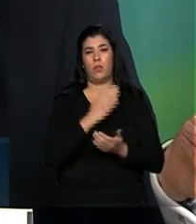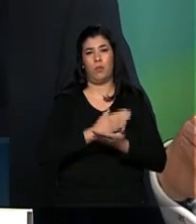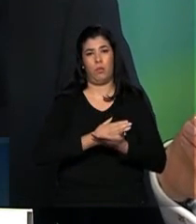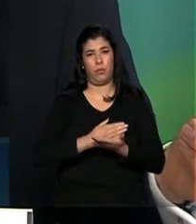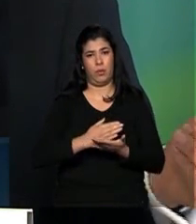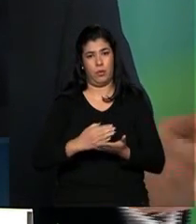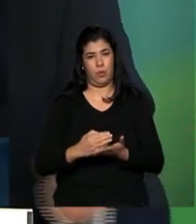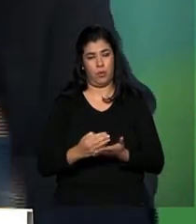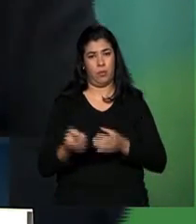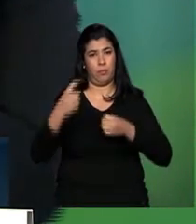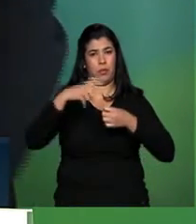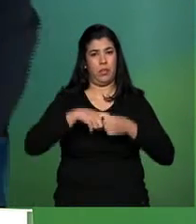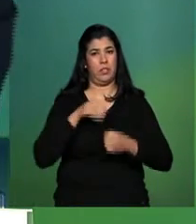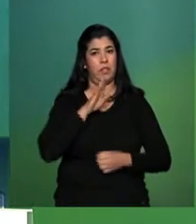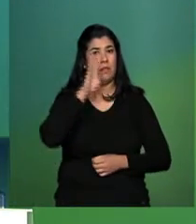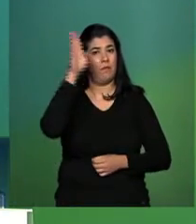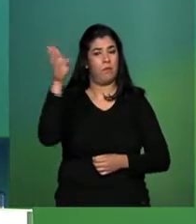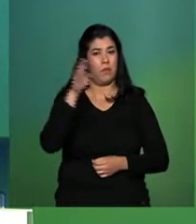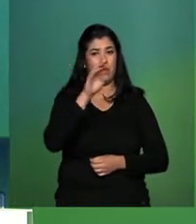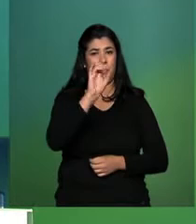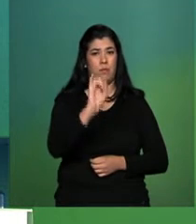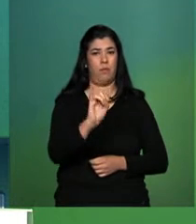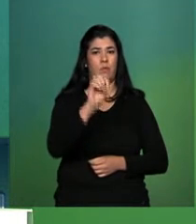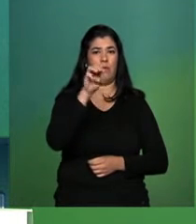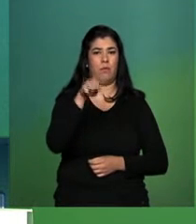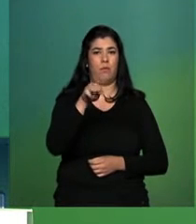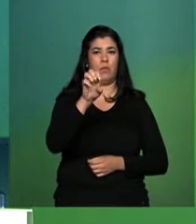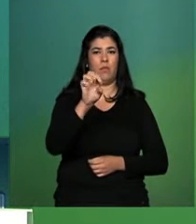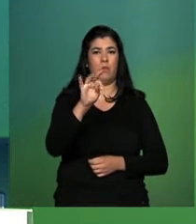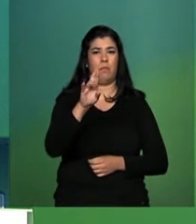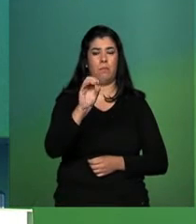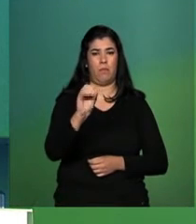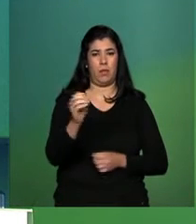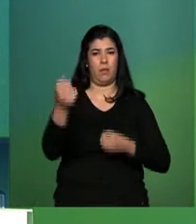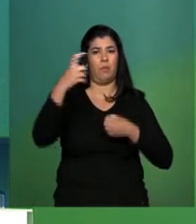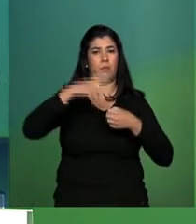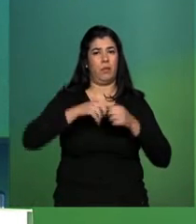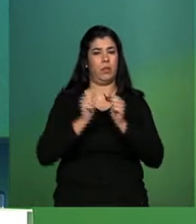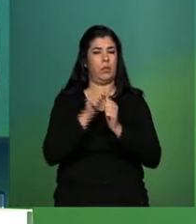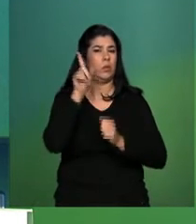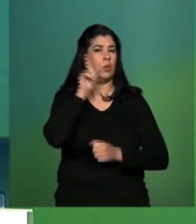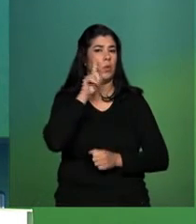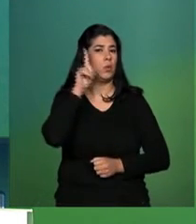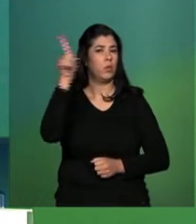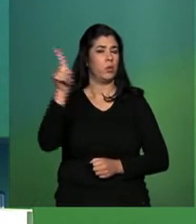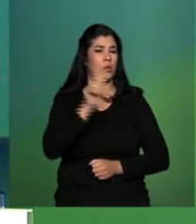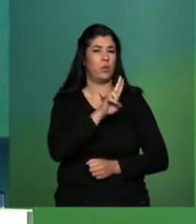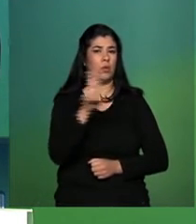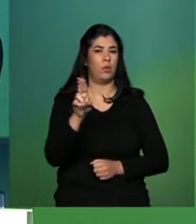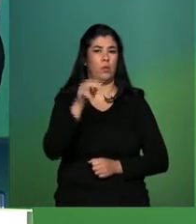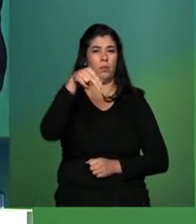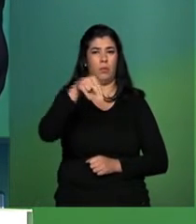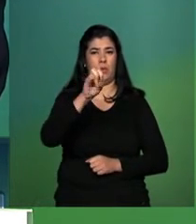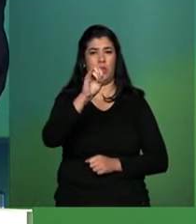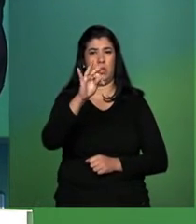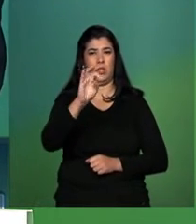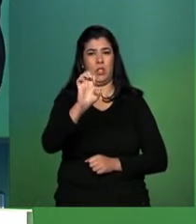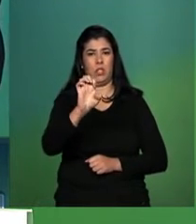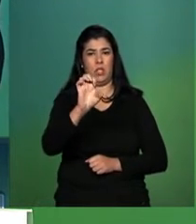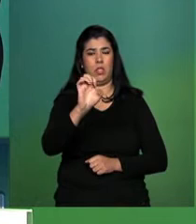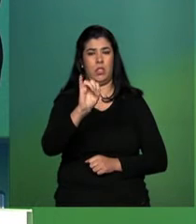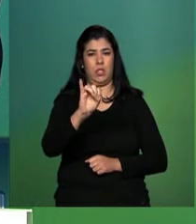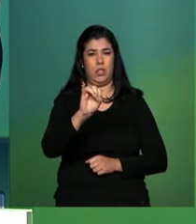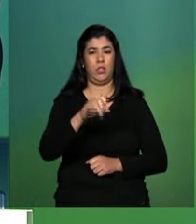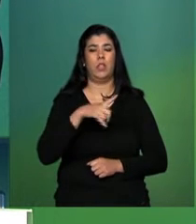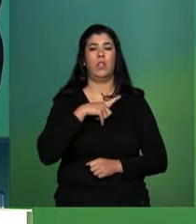lá nos Estados Unidos, fazendo junto ao órgão correspondente lá, que é o NIST, uma ação